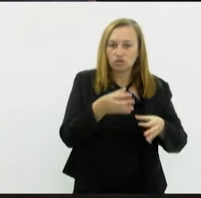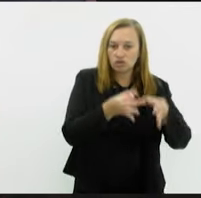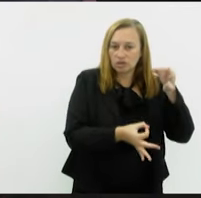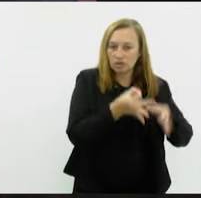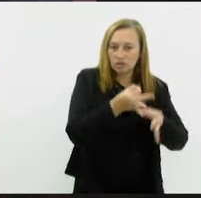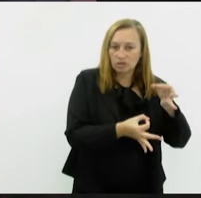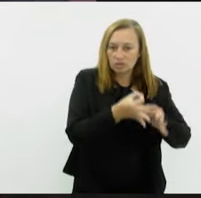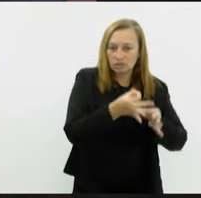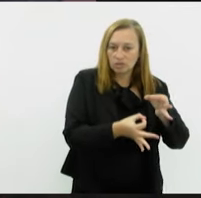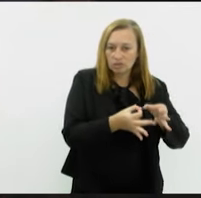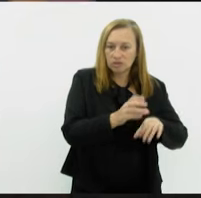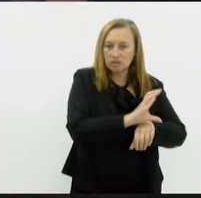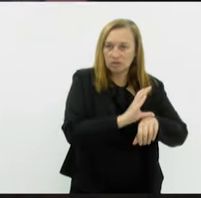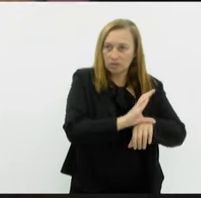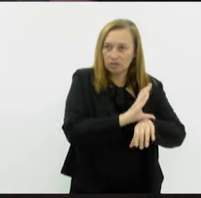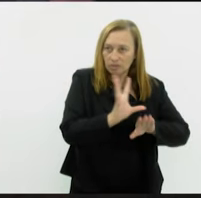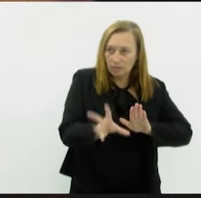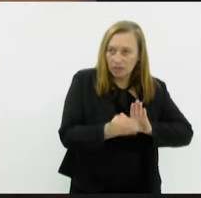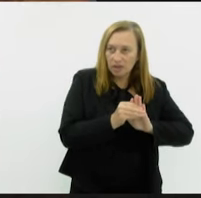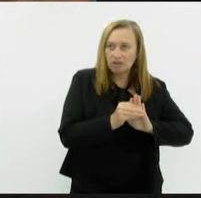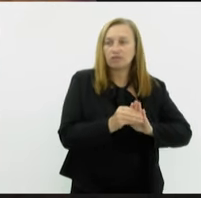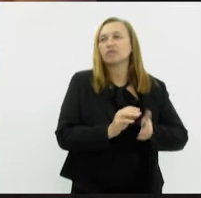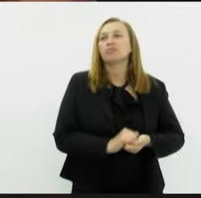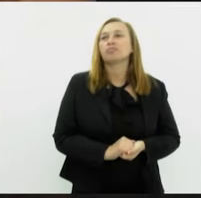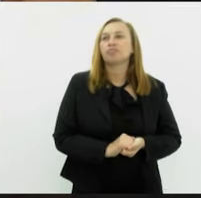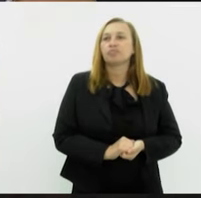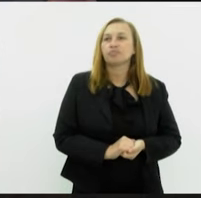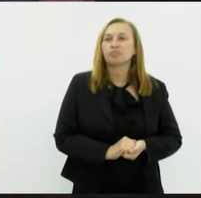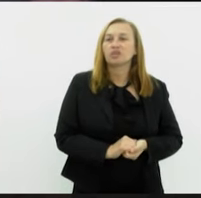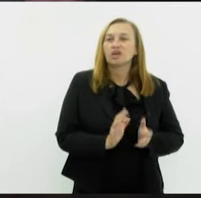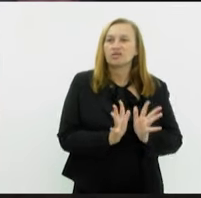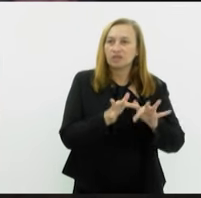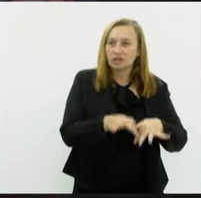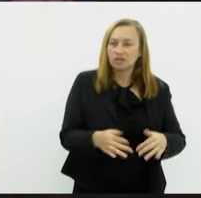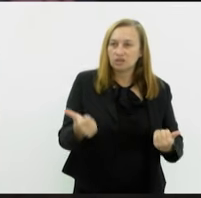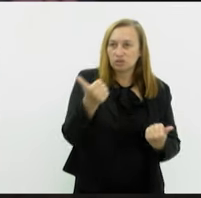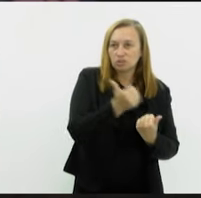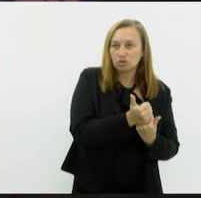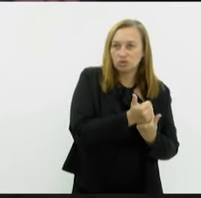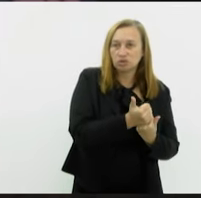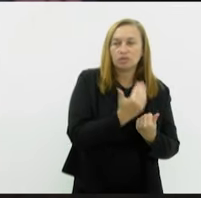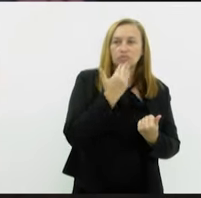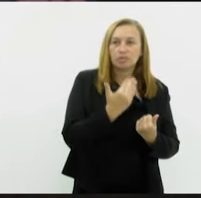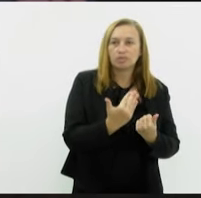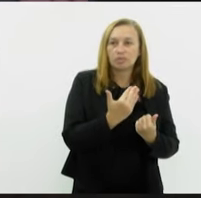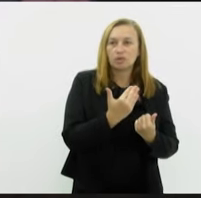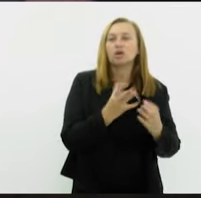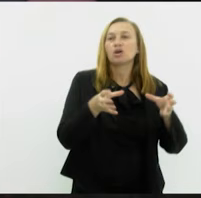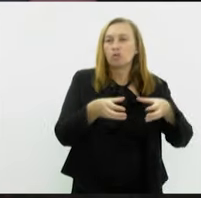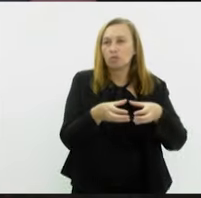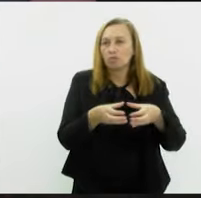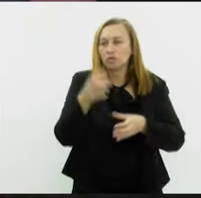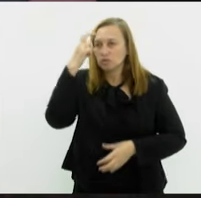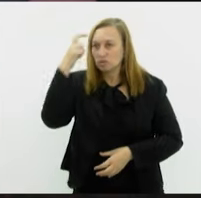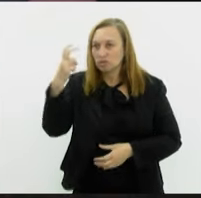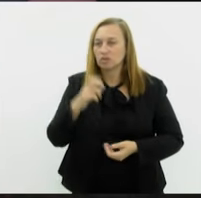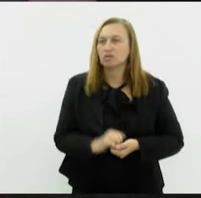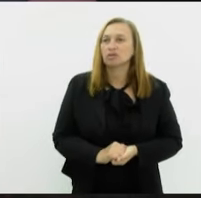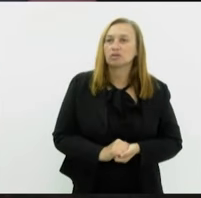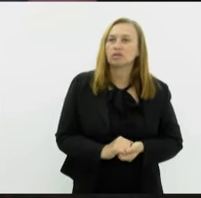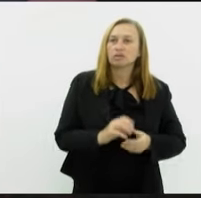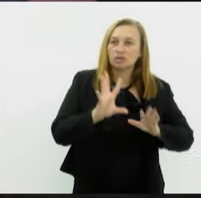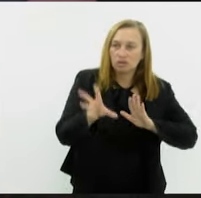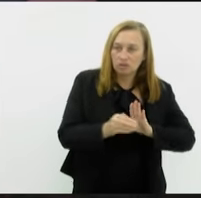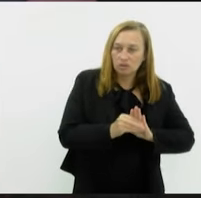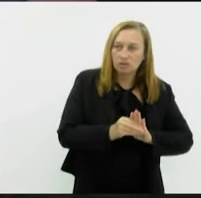e Justiça pela constitucionalidade com emendas, concluindo por substitutivo e de cultura favorável com emenda.